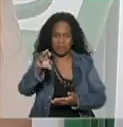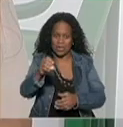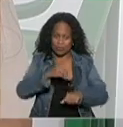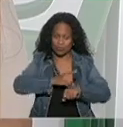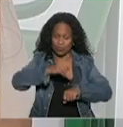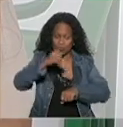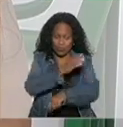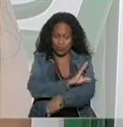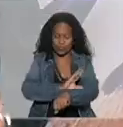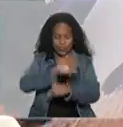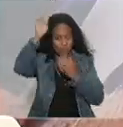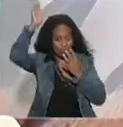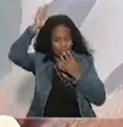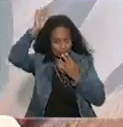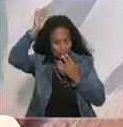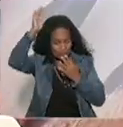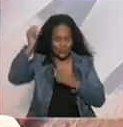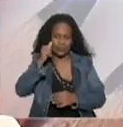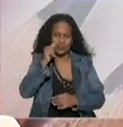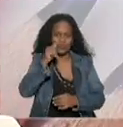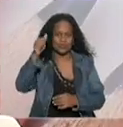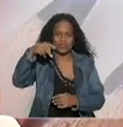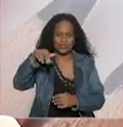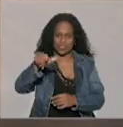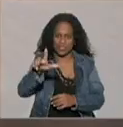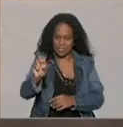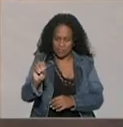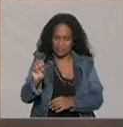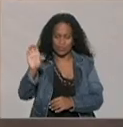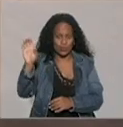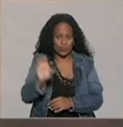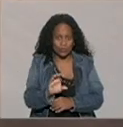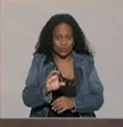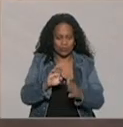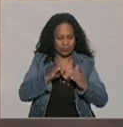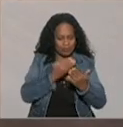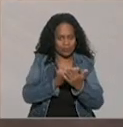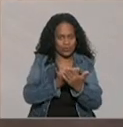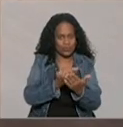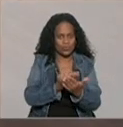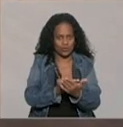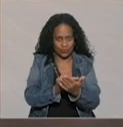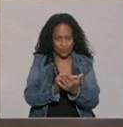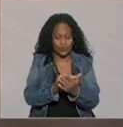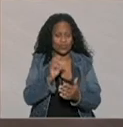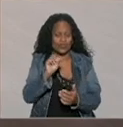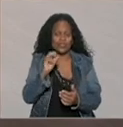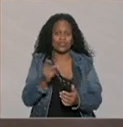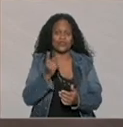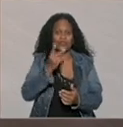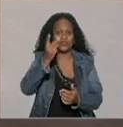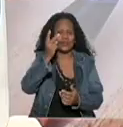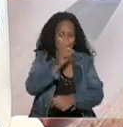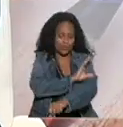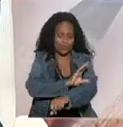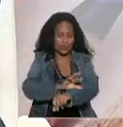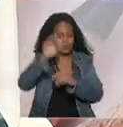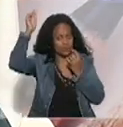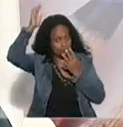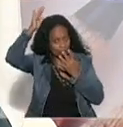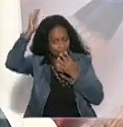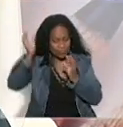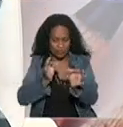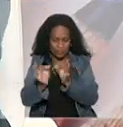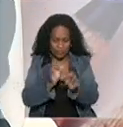Ogamitá, Paula Drummond. Muito bem-vindos ao programa. Quero começar com o Marcos me explicando um pouco desse gosto.